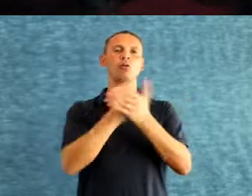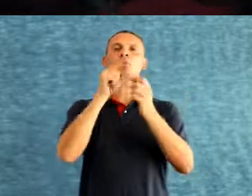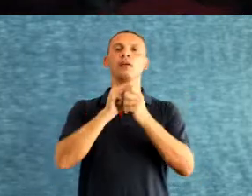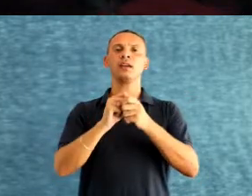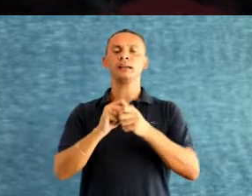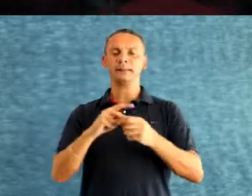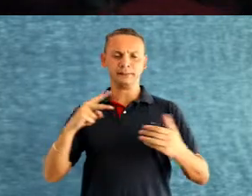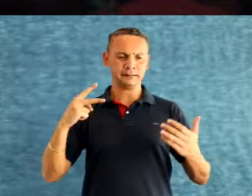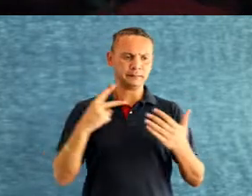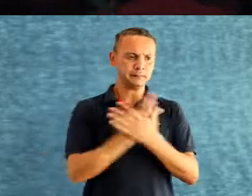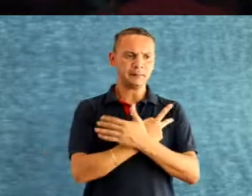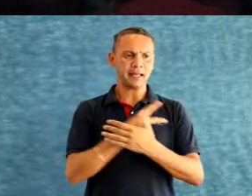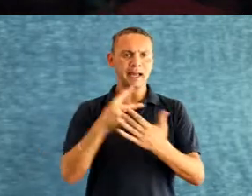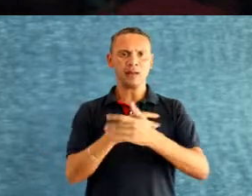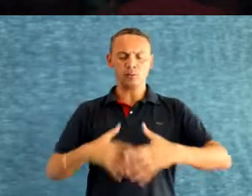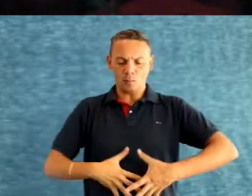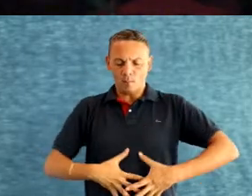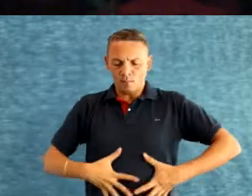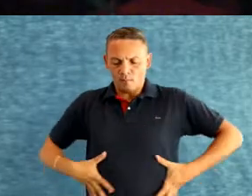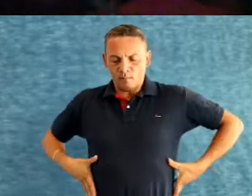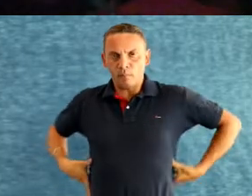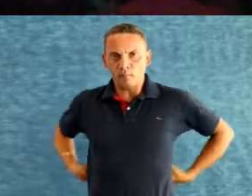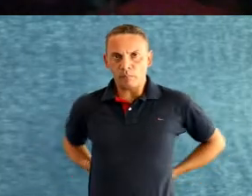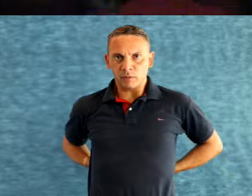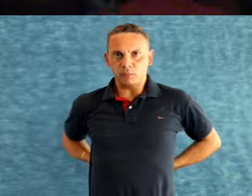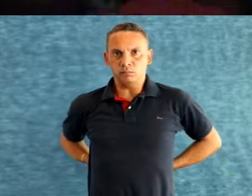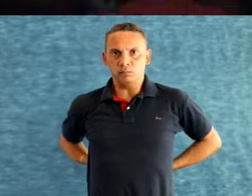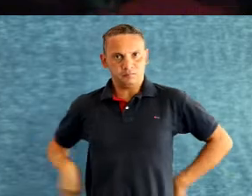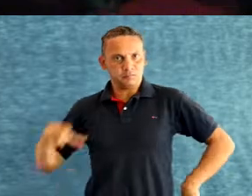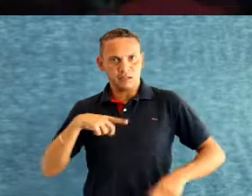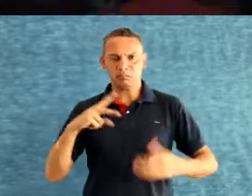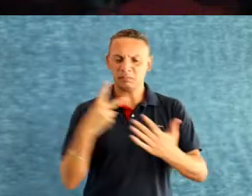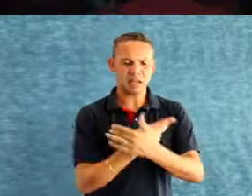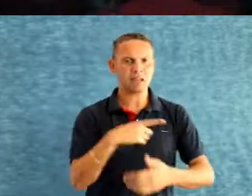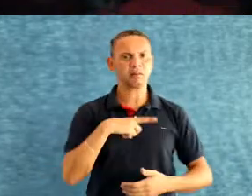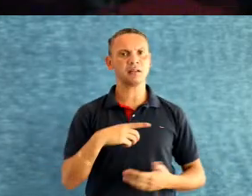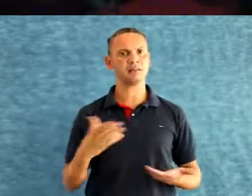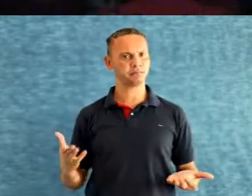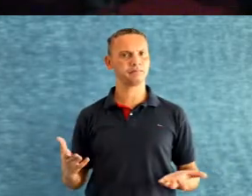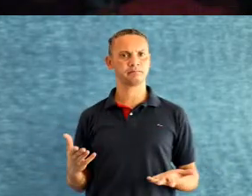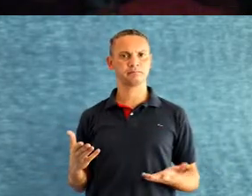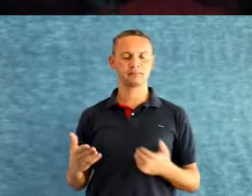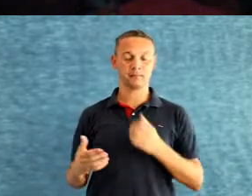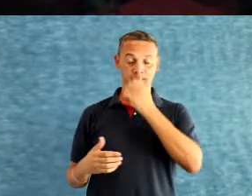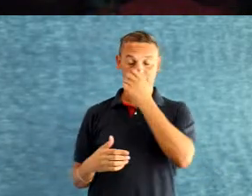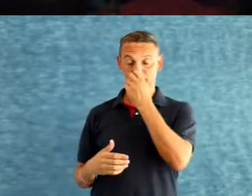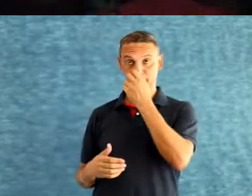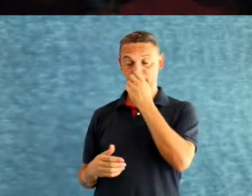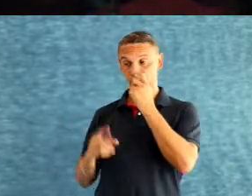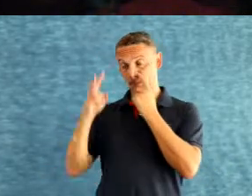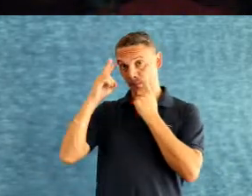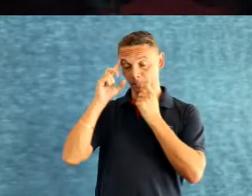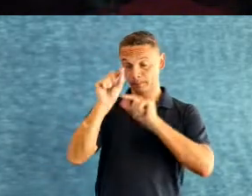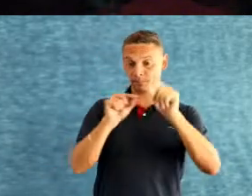formação dos corpos jovens. Também causa espanto. Bom, vou só lembrar uma coisa. Os